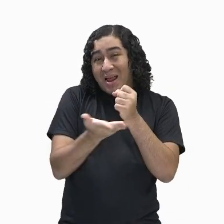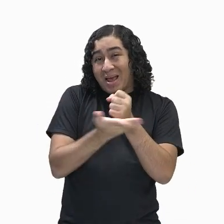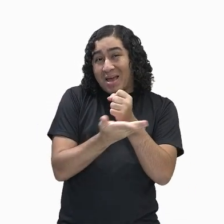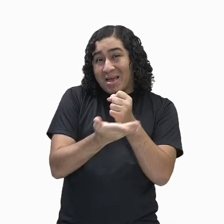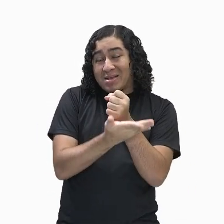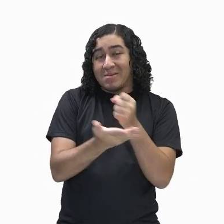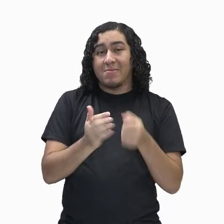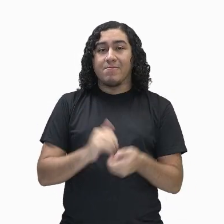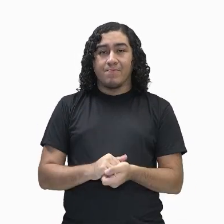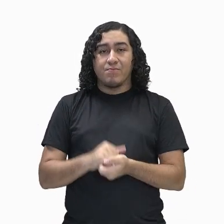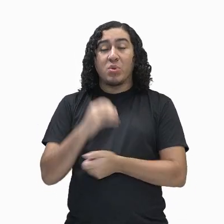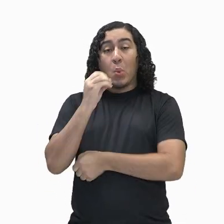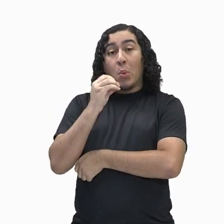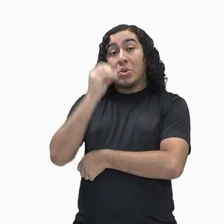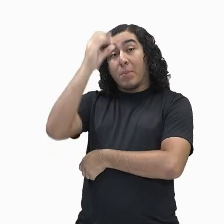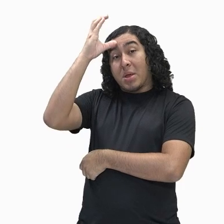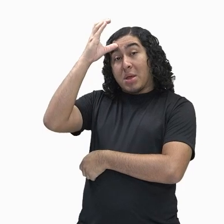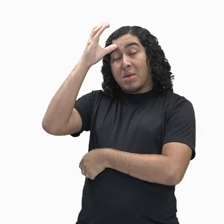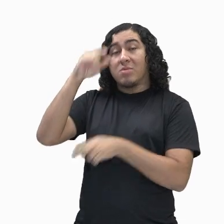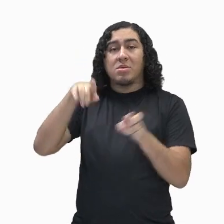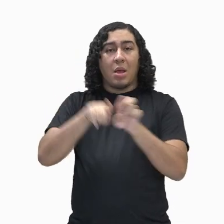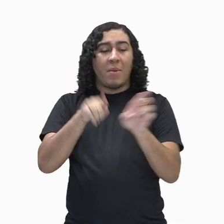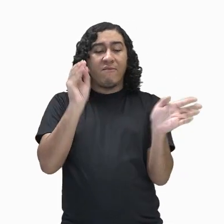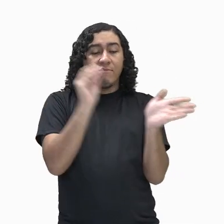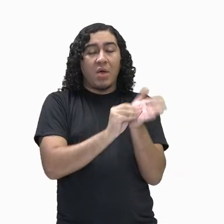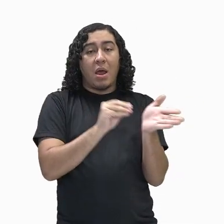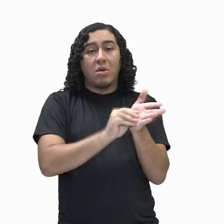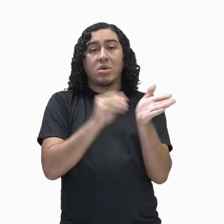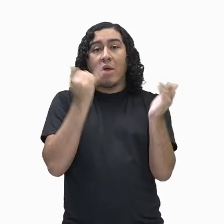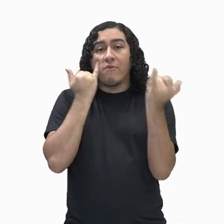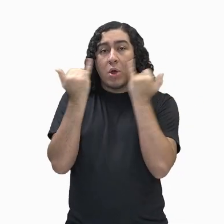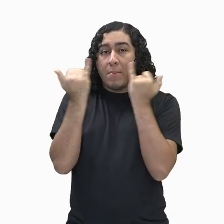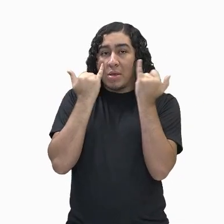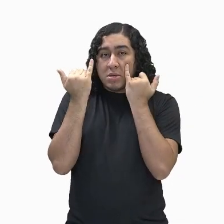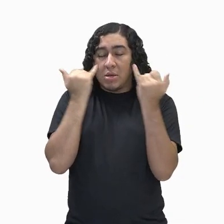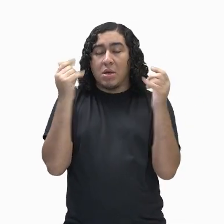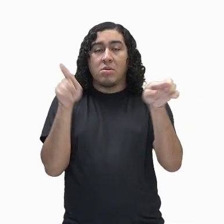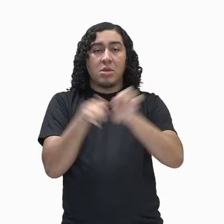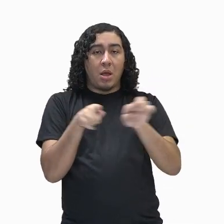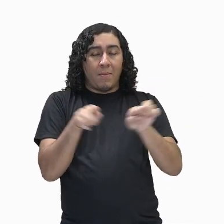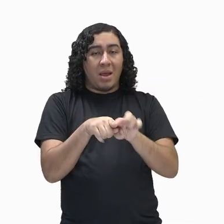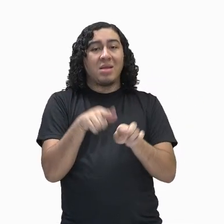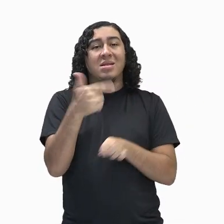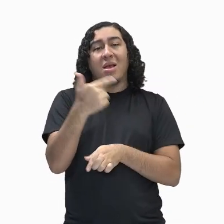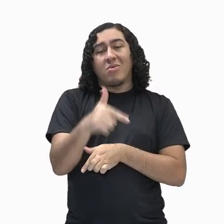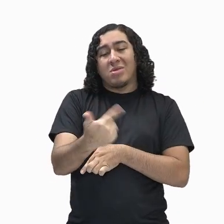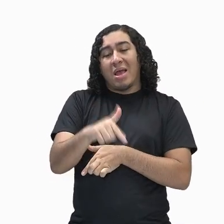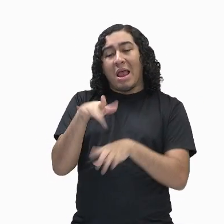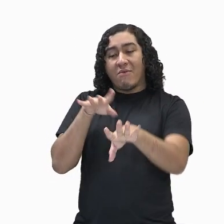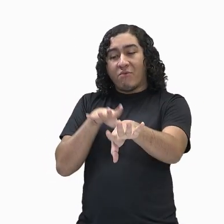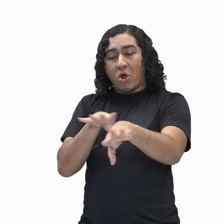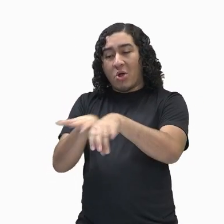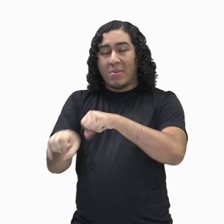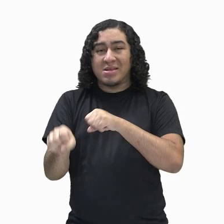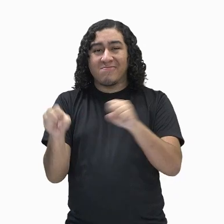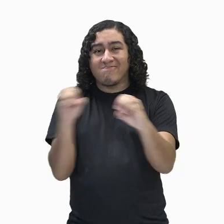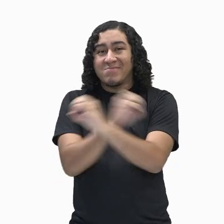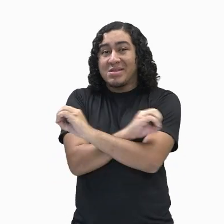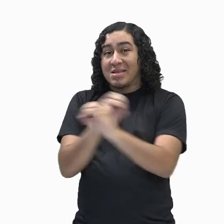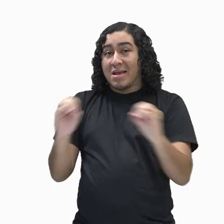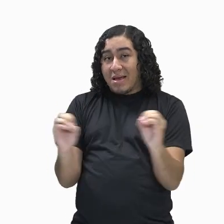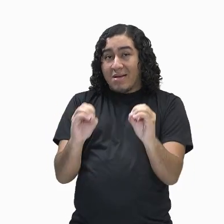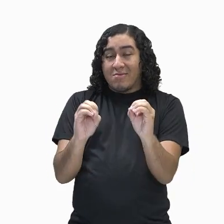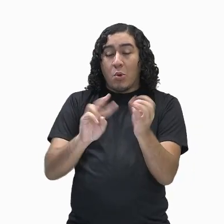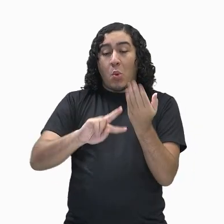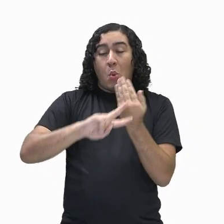do conhecimento, da falta de informação, a falta de uma educação formal faz